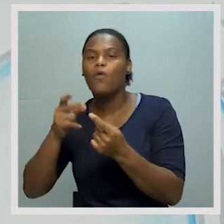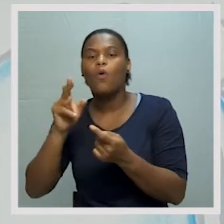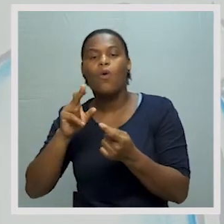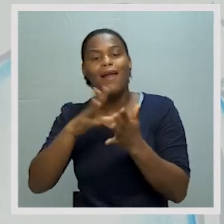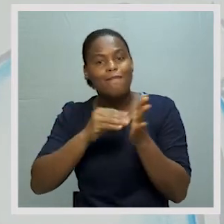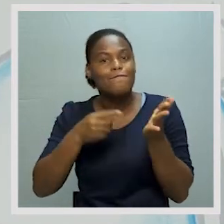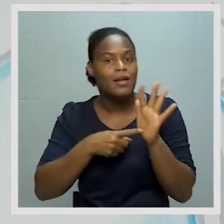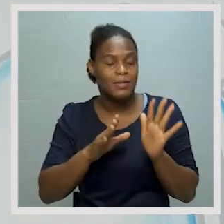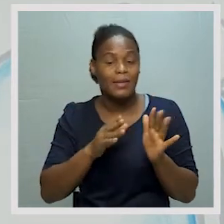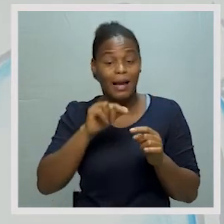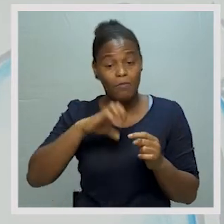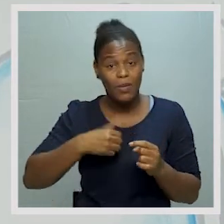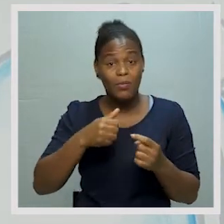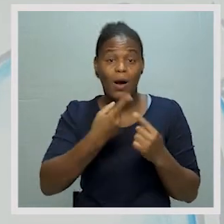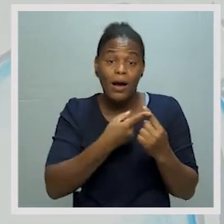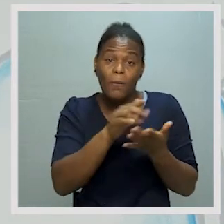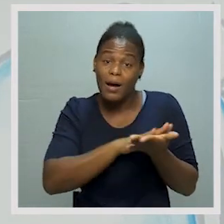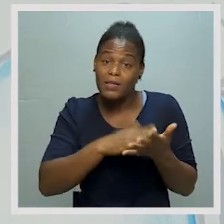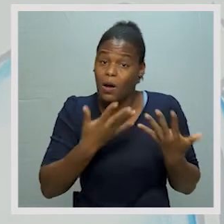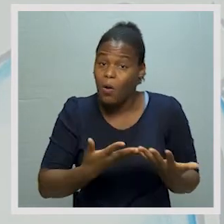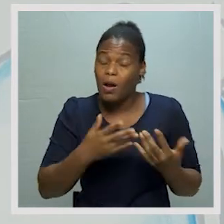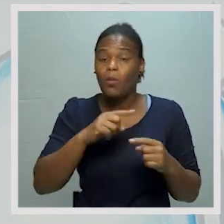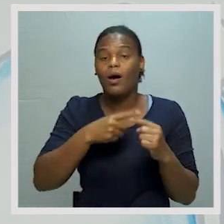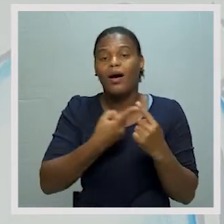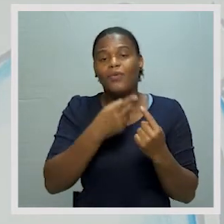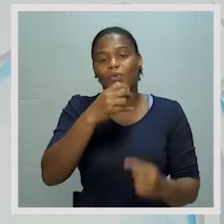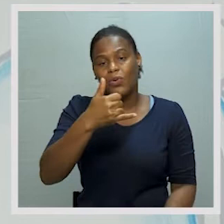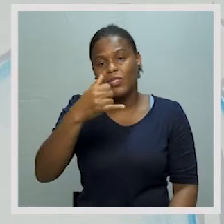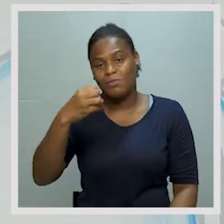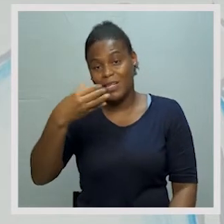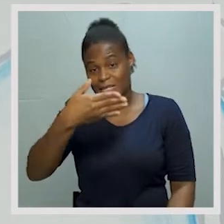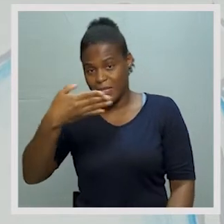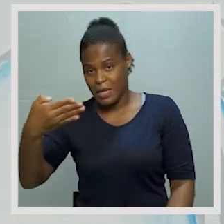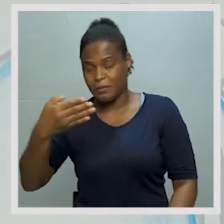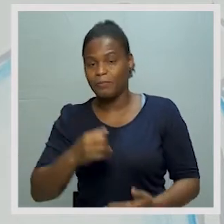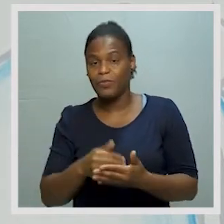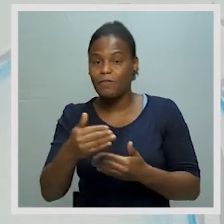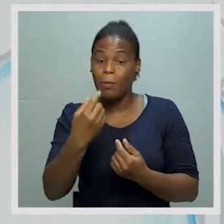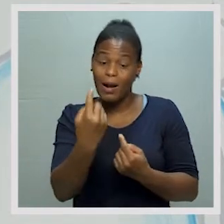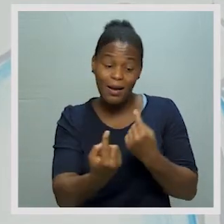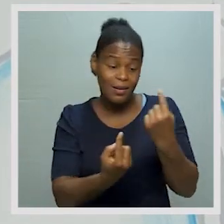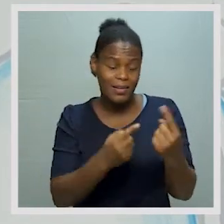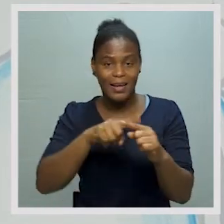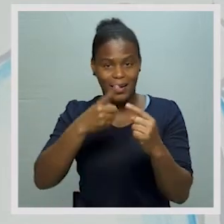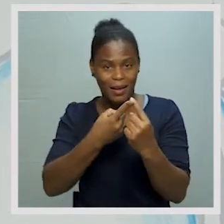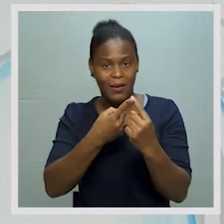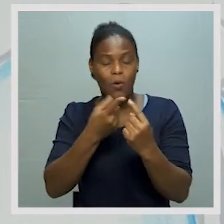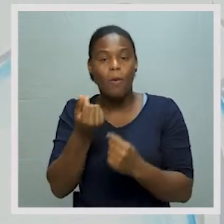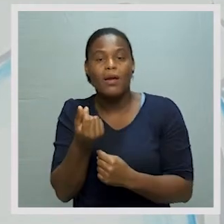Em Cabo Verde, o ano base que se utiliza agora é 2017. Então, vamos valorizar para cada ano o